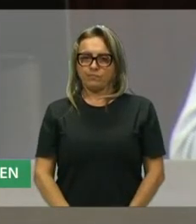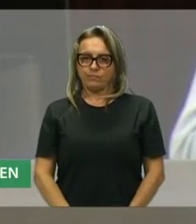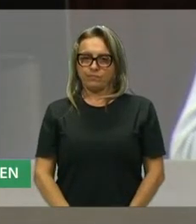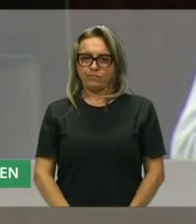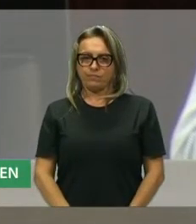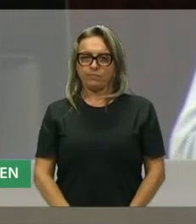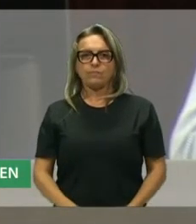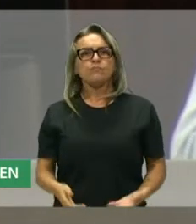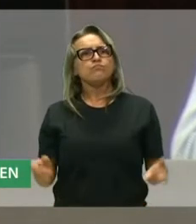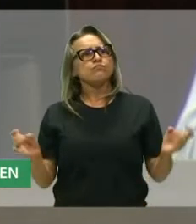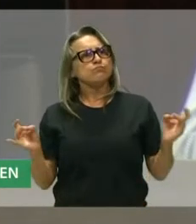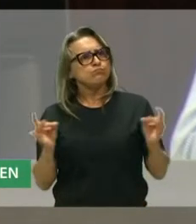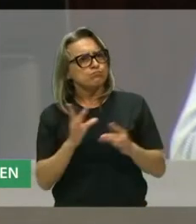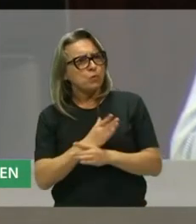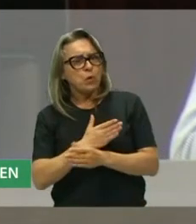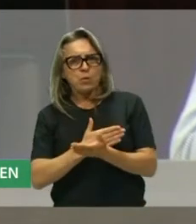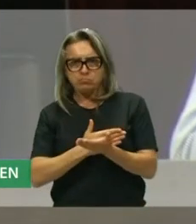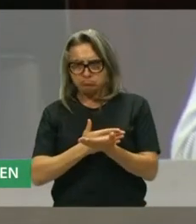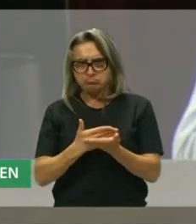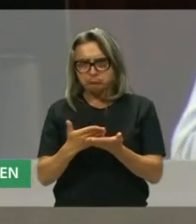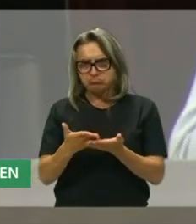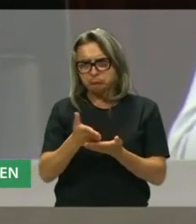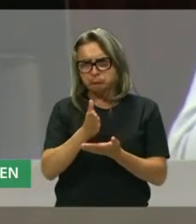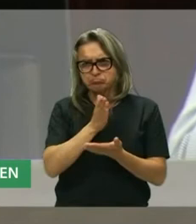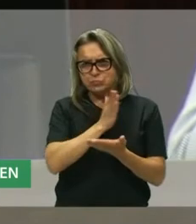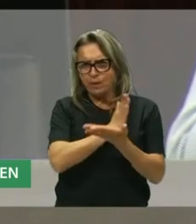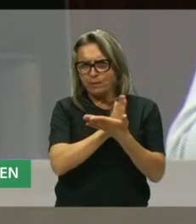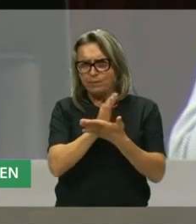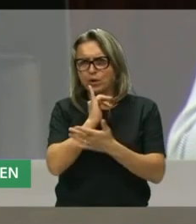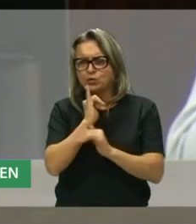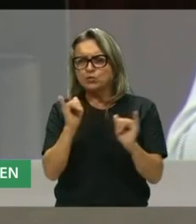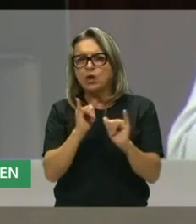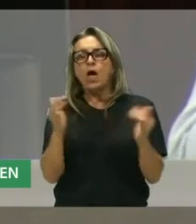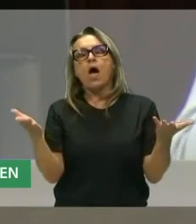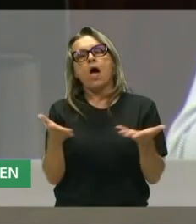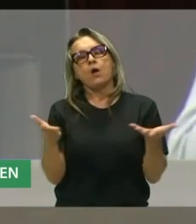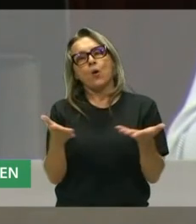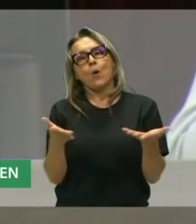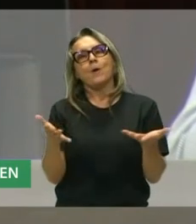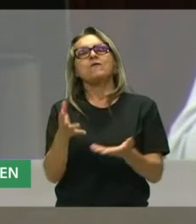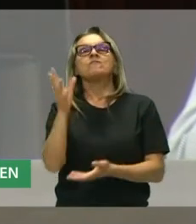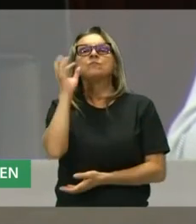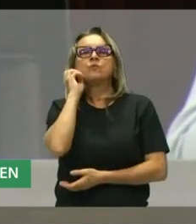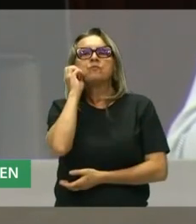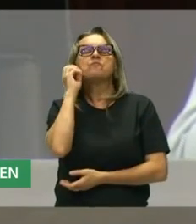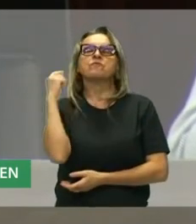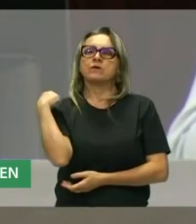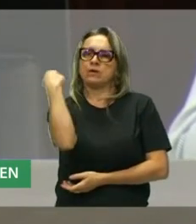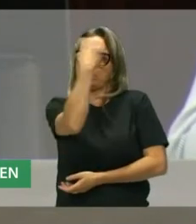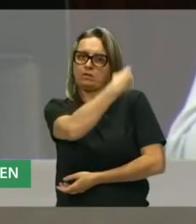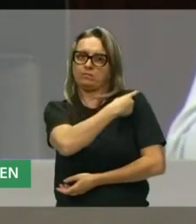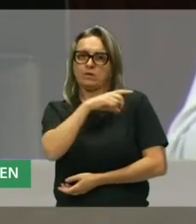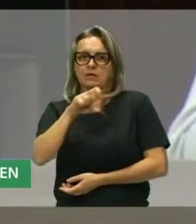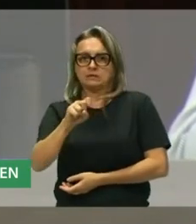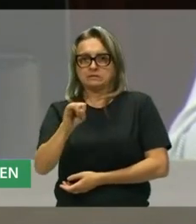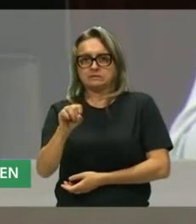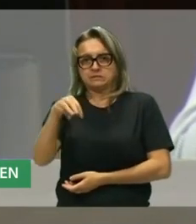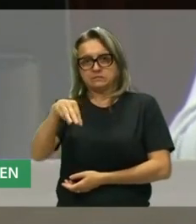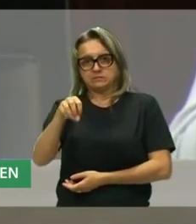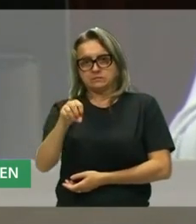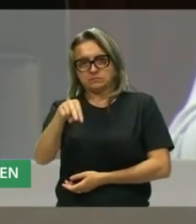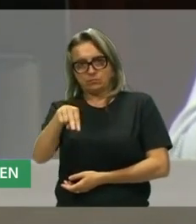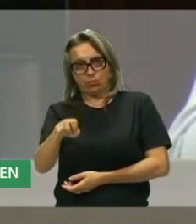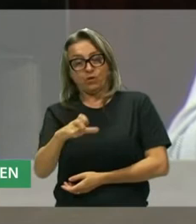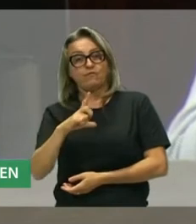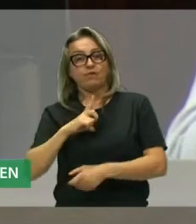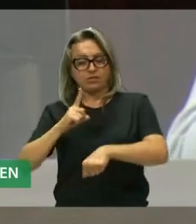concluímos as saudações iniciais e iremos, então, ouvir a irmã Simone Santana. Ela terá um tempo de 20 a 25 minutos para a exposição